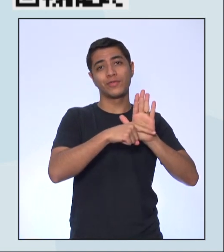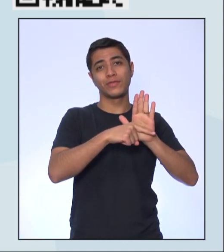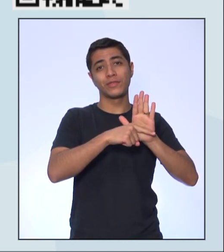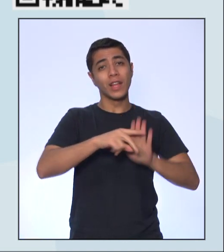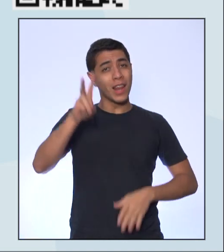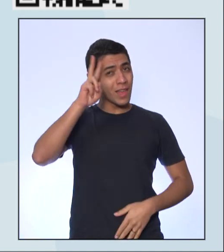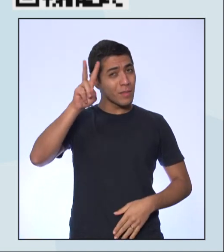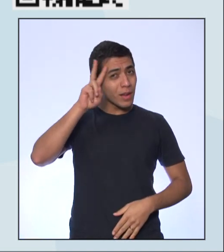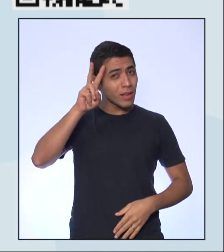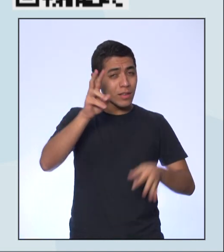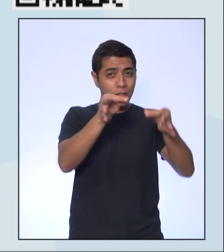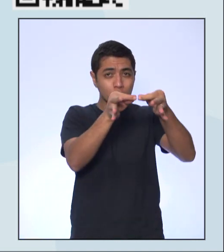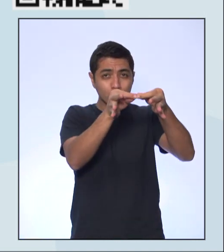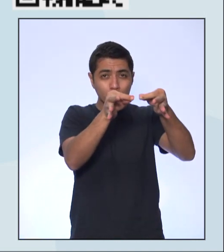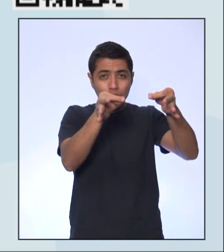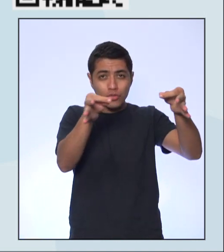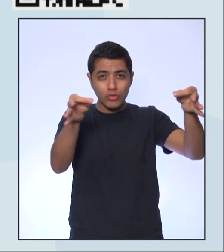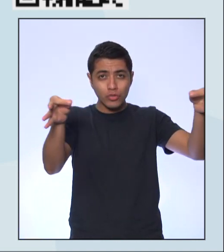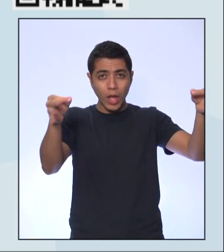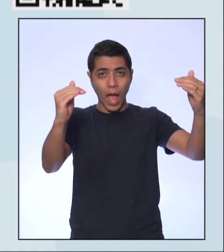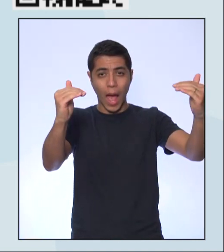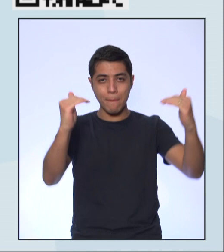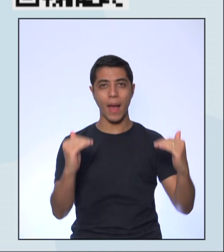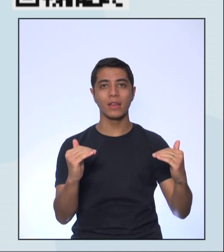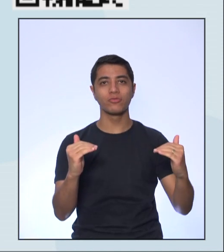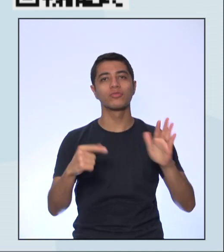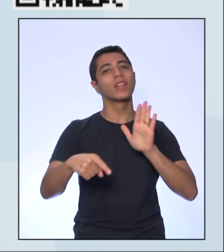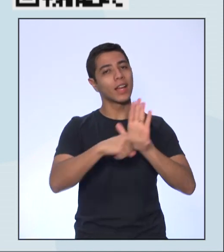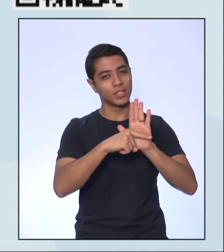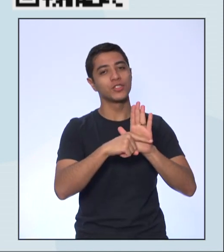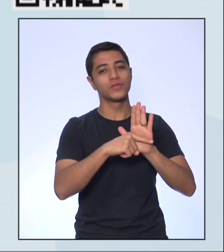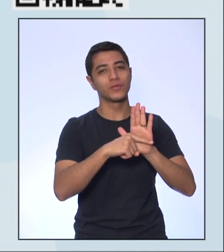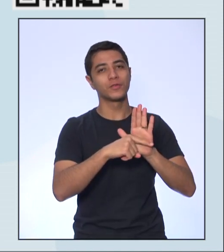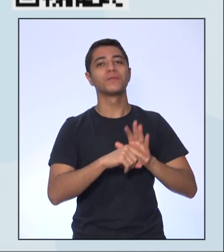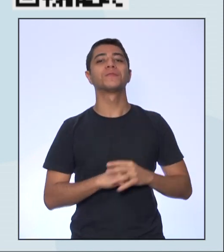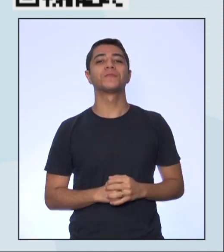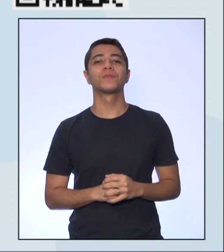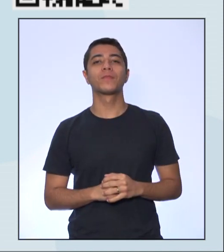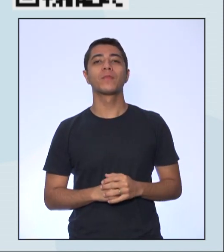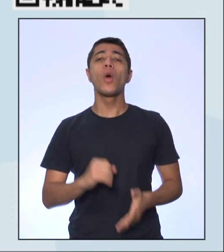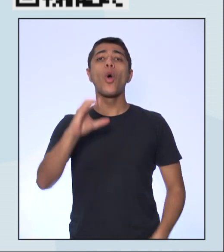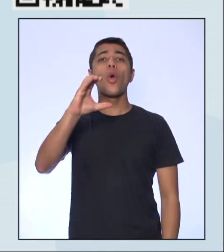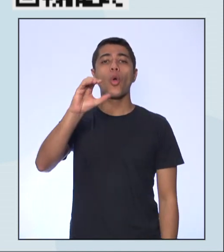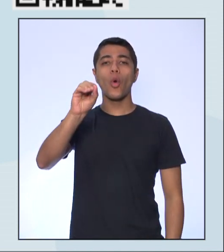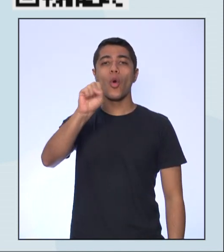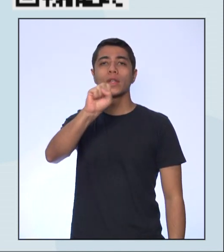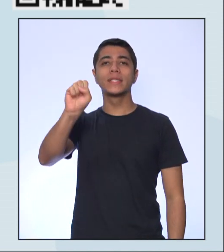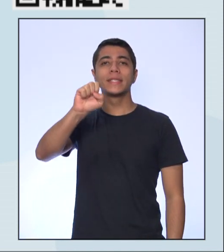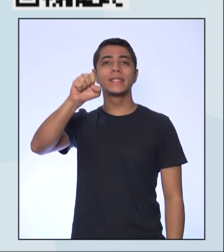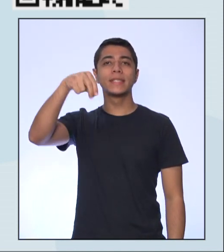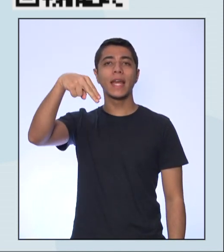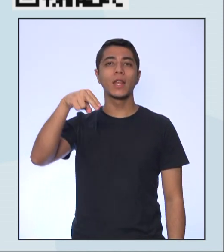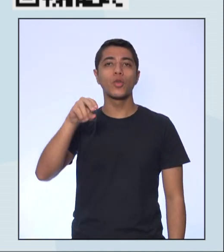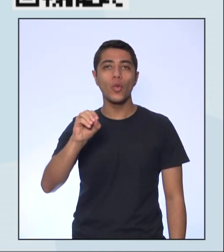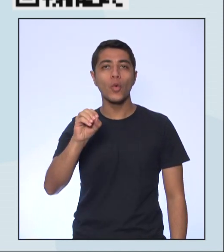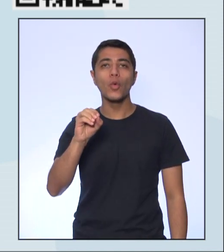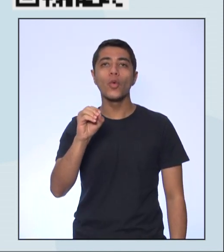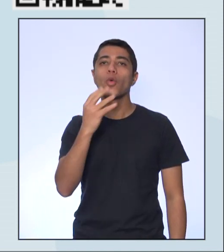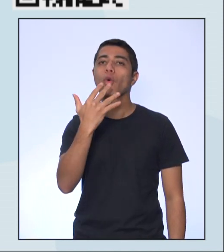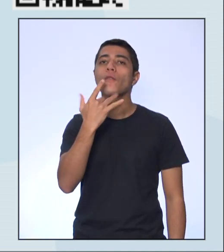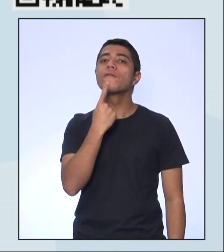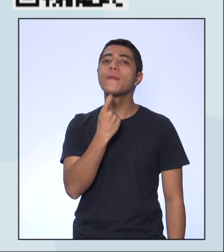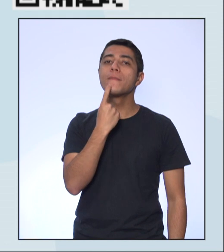é negativo o cosseno eu tô dividindo ele em duas partes tanto para a direita